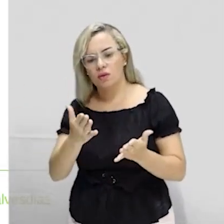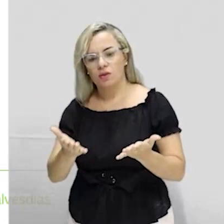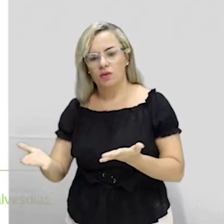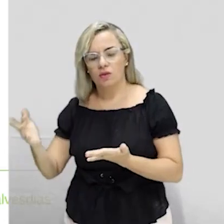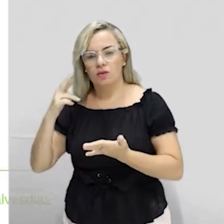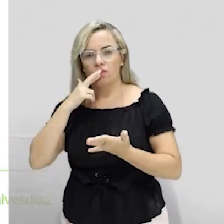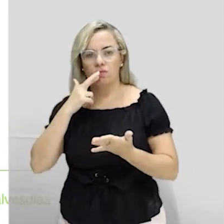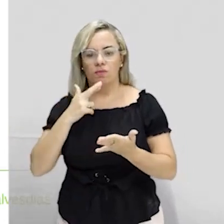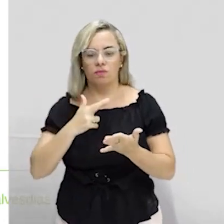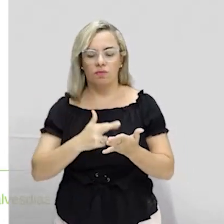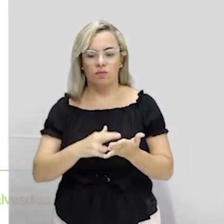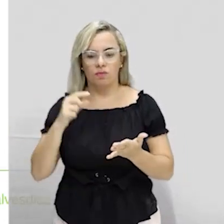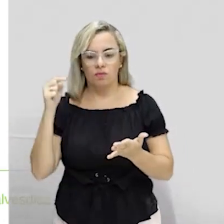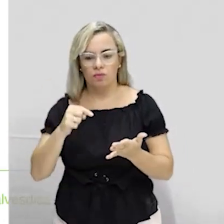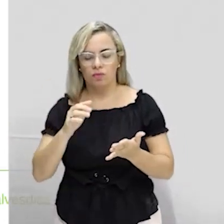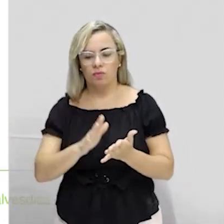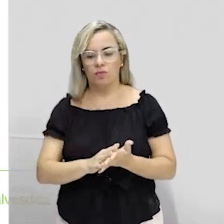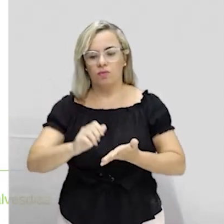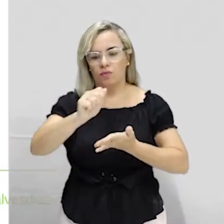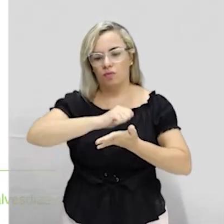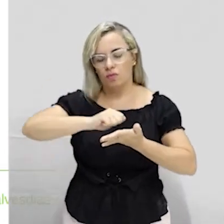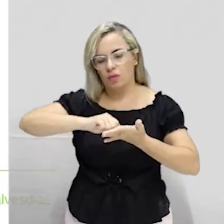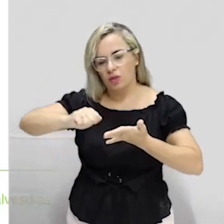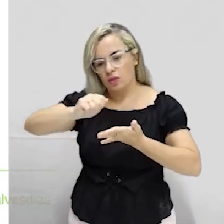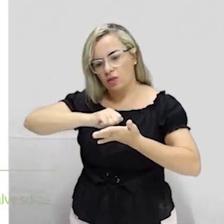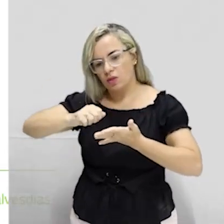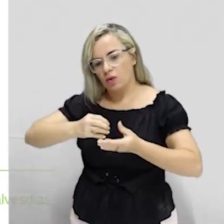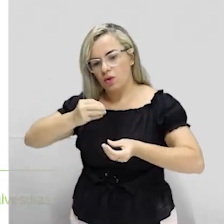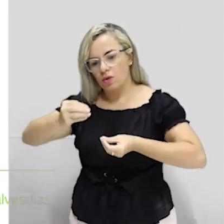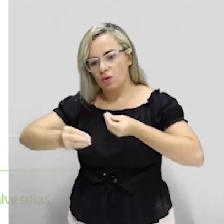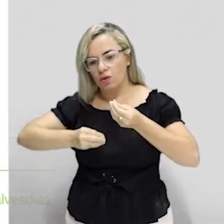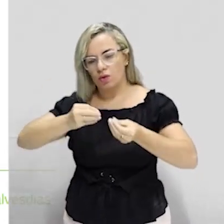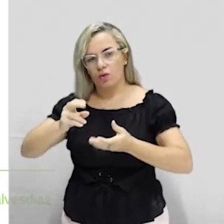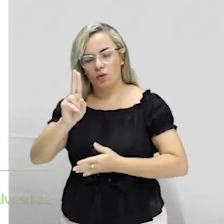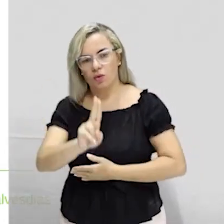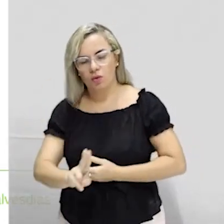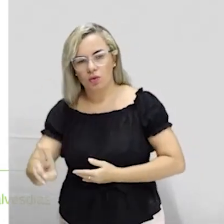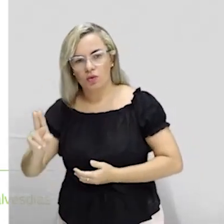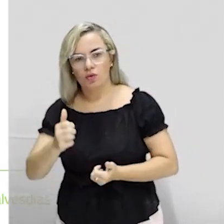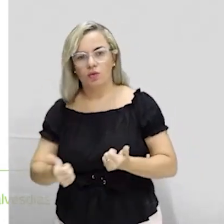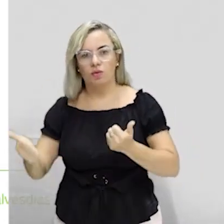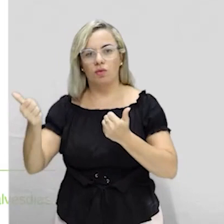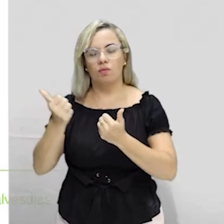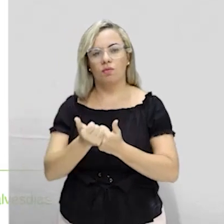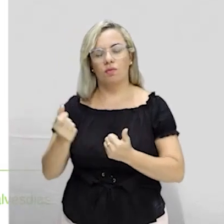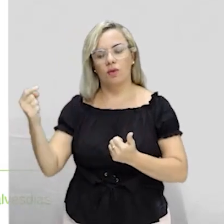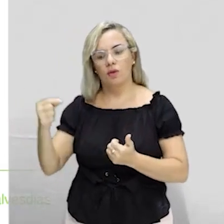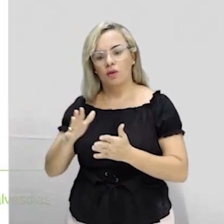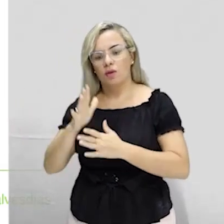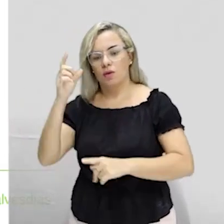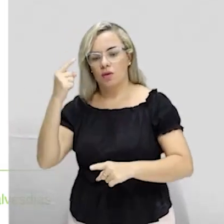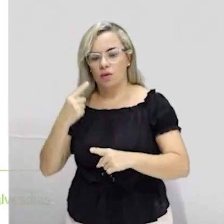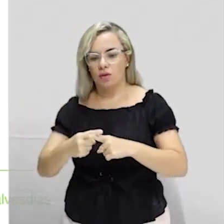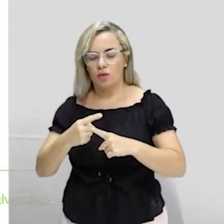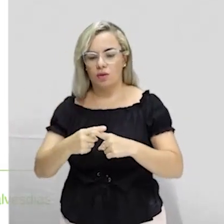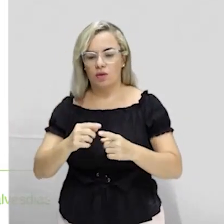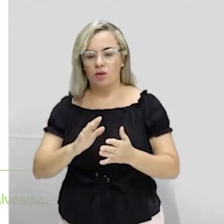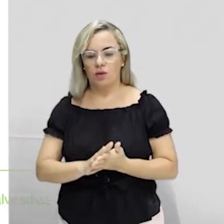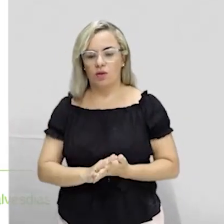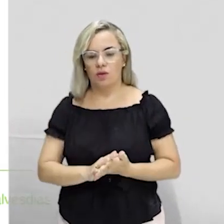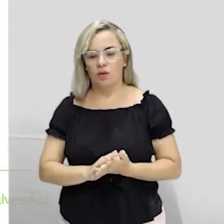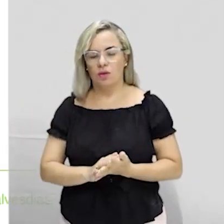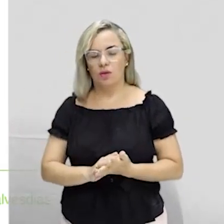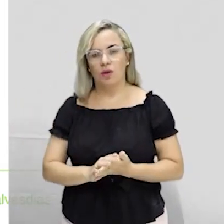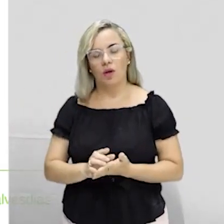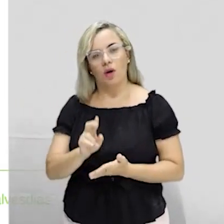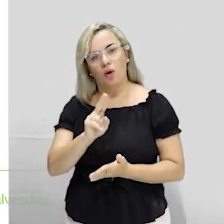nessa resolução, até pela escrita de como ficou, nós usamos o método da substituição. Por quê? Porque eu usei